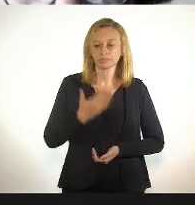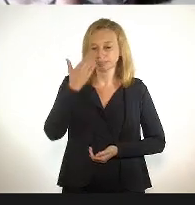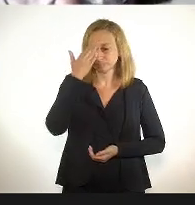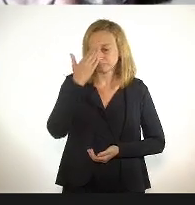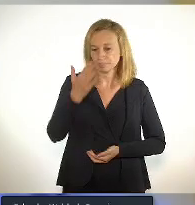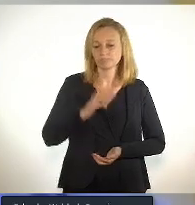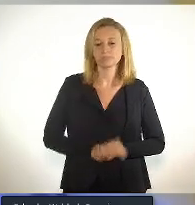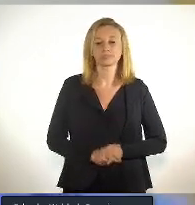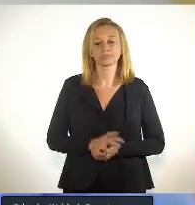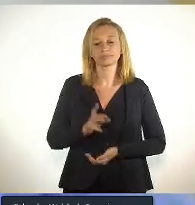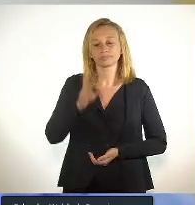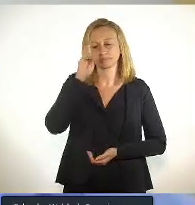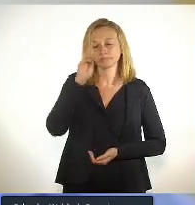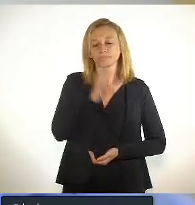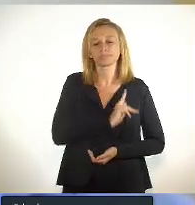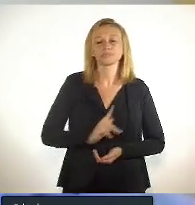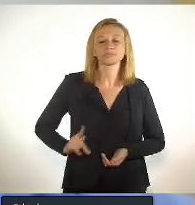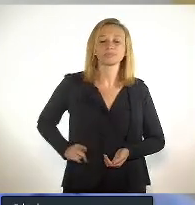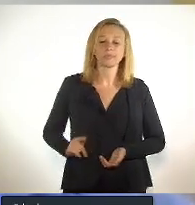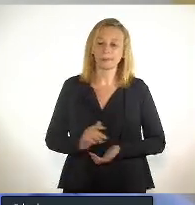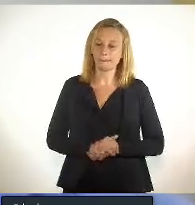Obrigado, presidente.